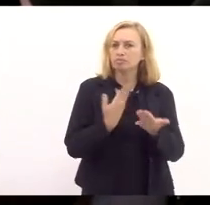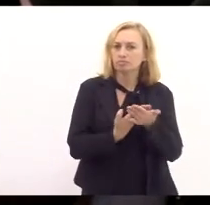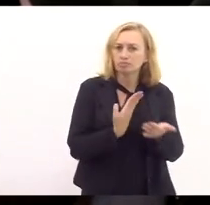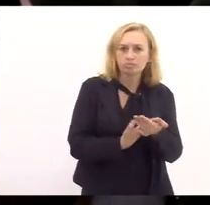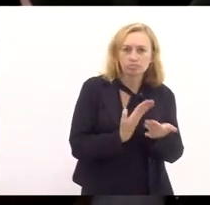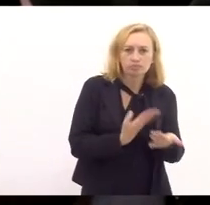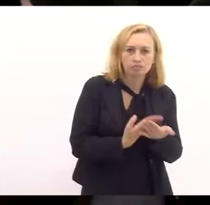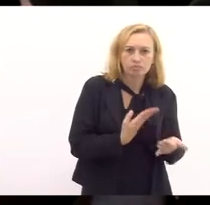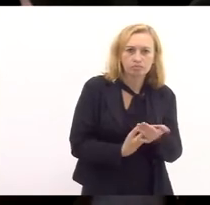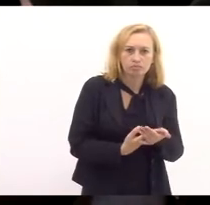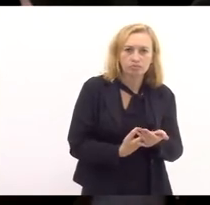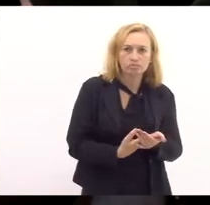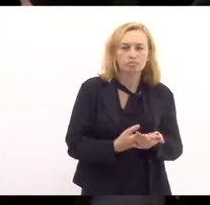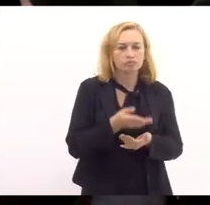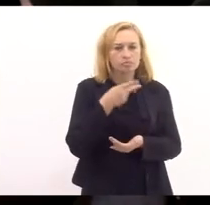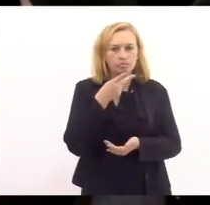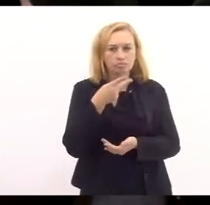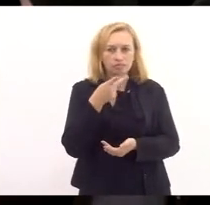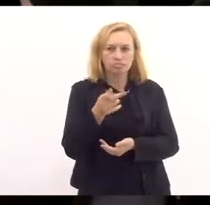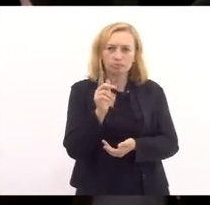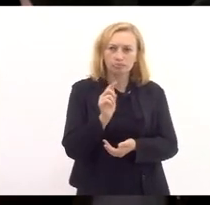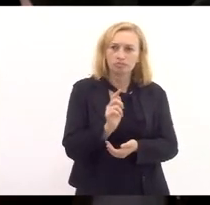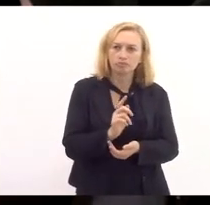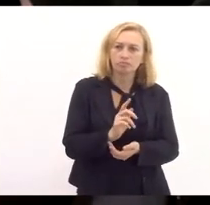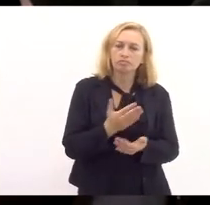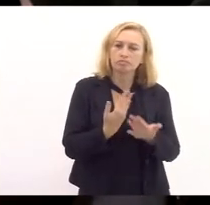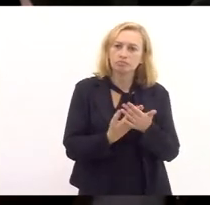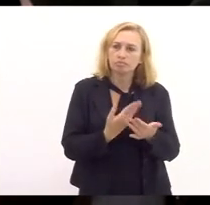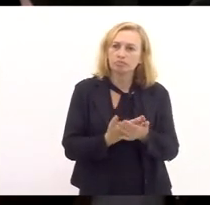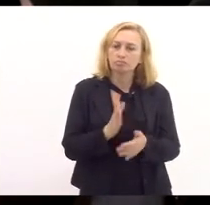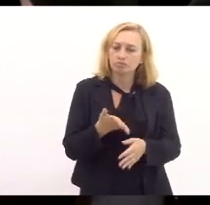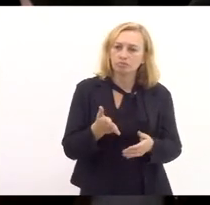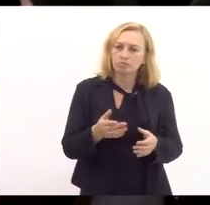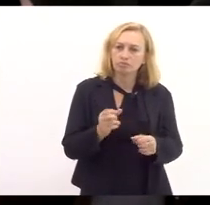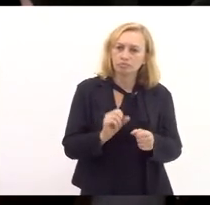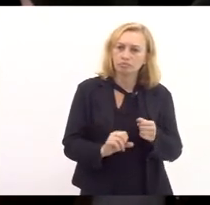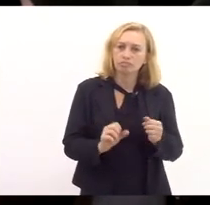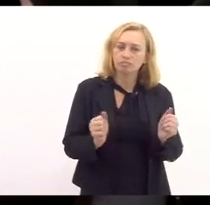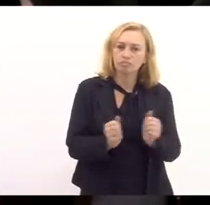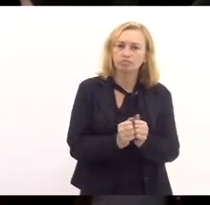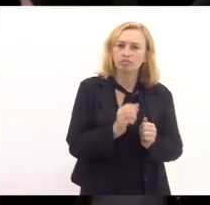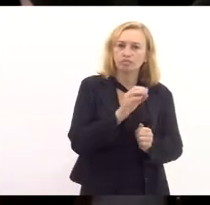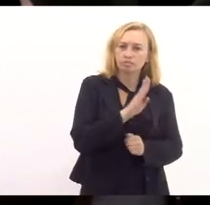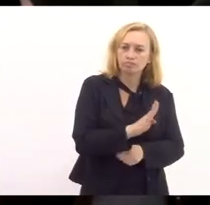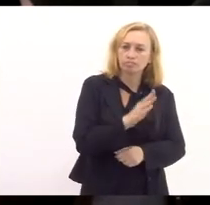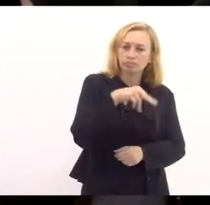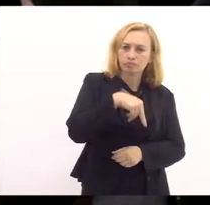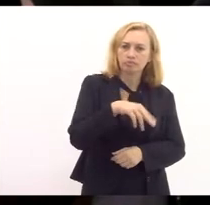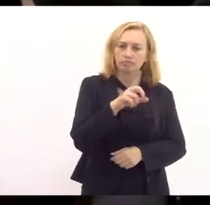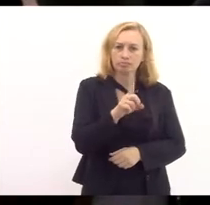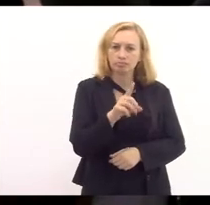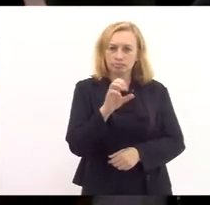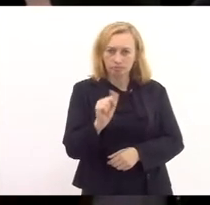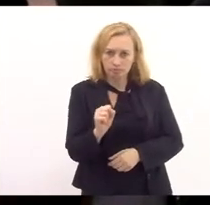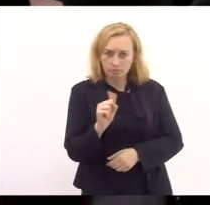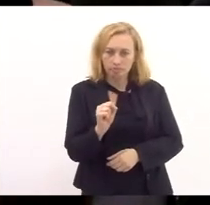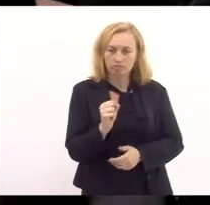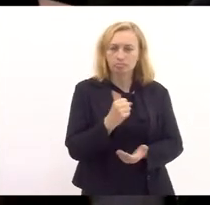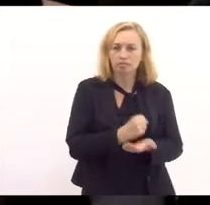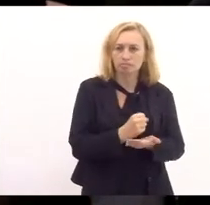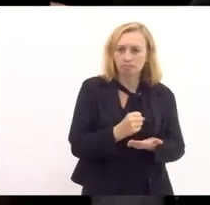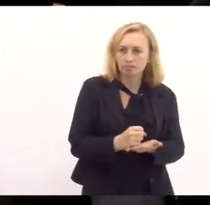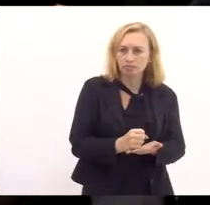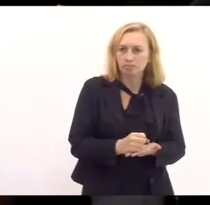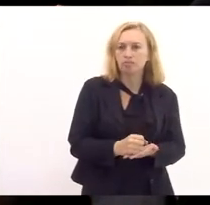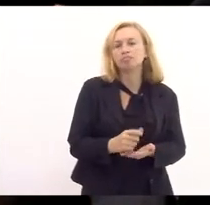que foram mencionados são estudos que estão sendo feitos junto com o BNDES. O BNDES tem essa contratação e